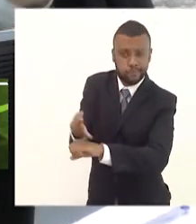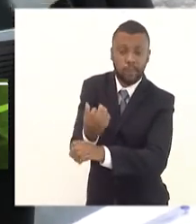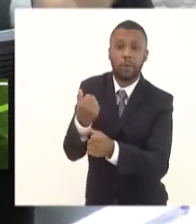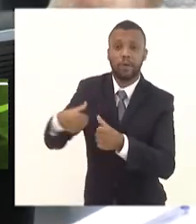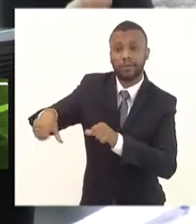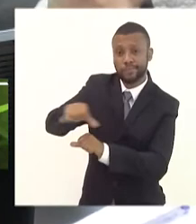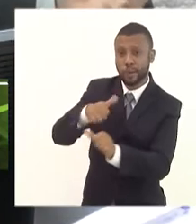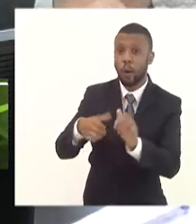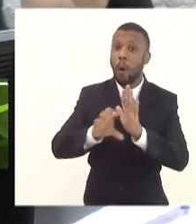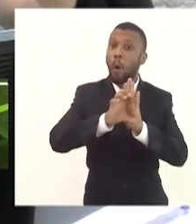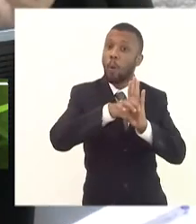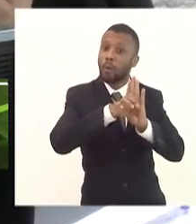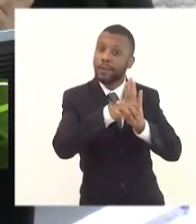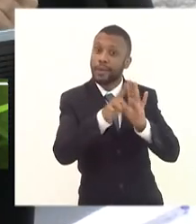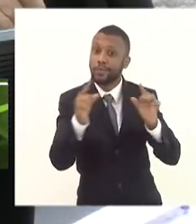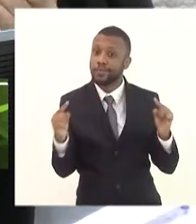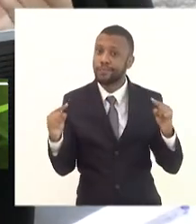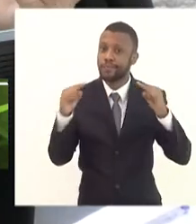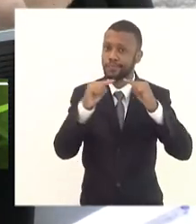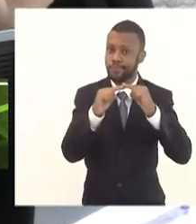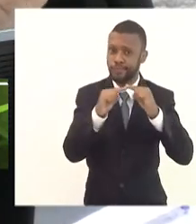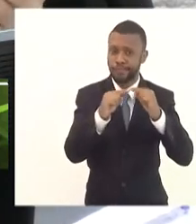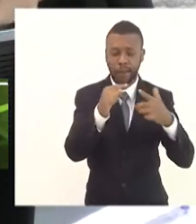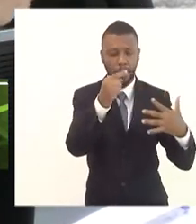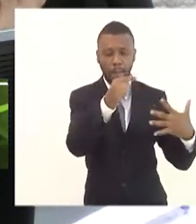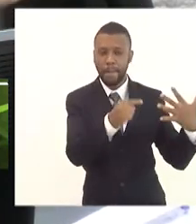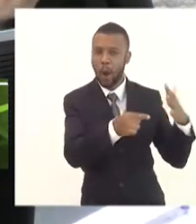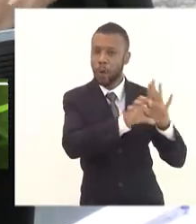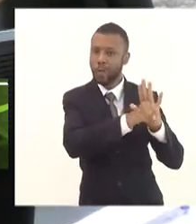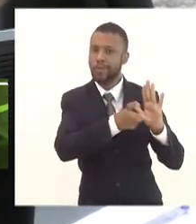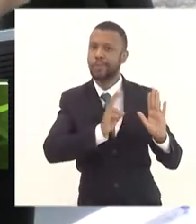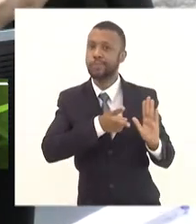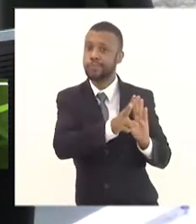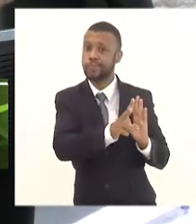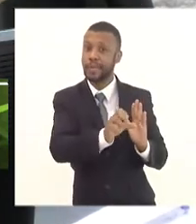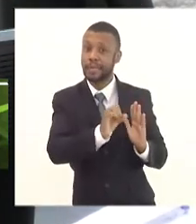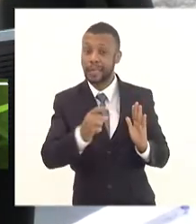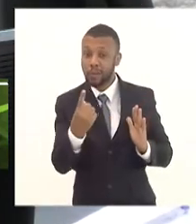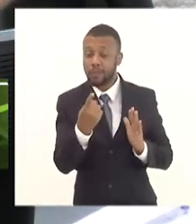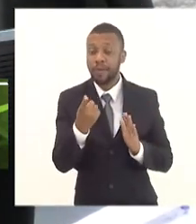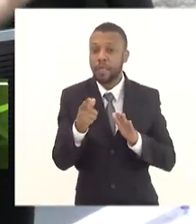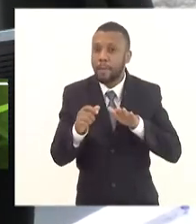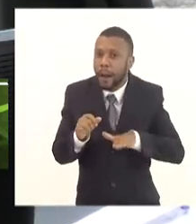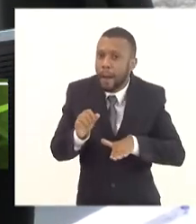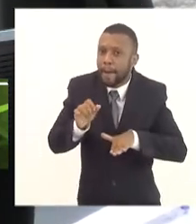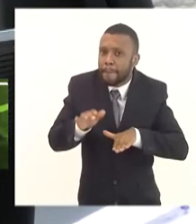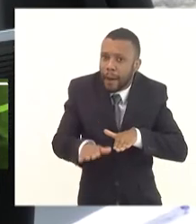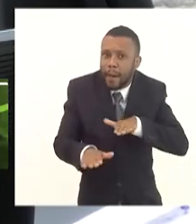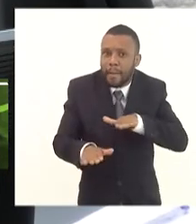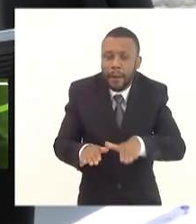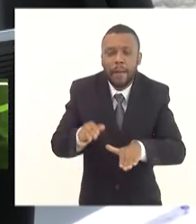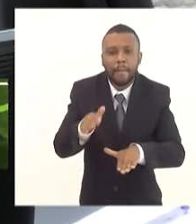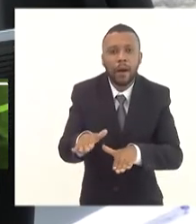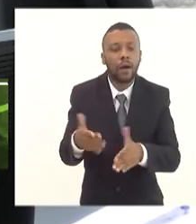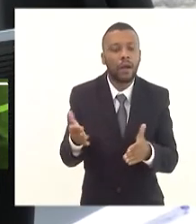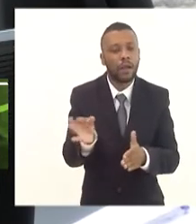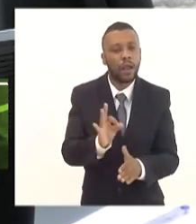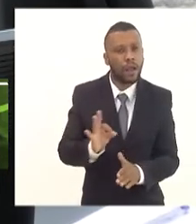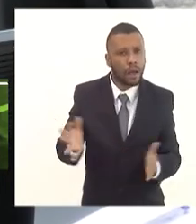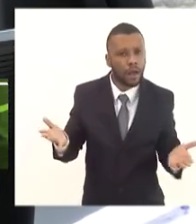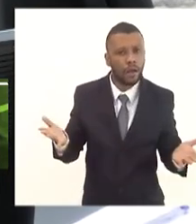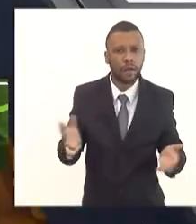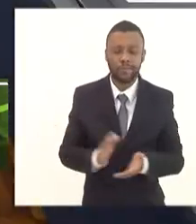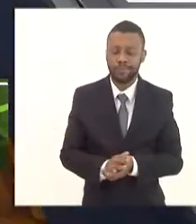pertinentes àqueles conceitos de forma continuada, senão a gente não vai avançar. Por favor, doutora.